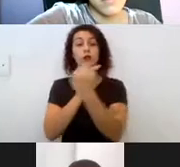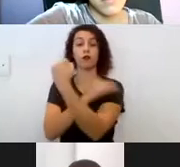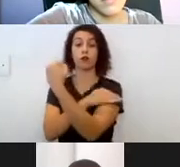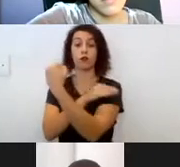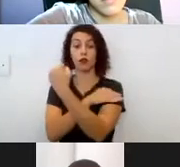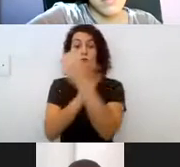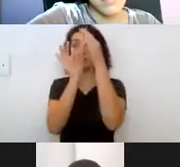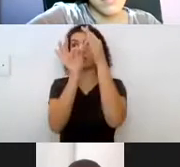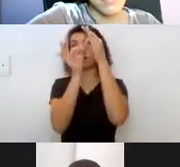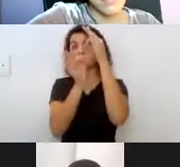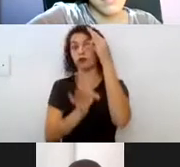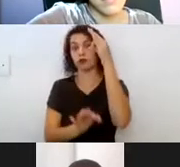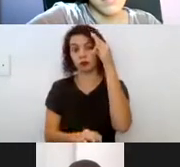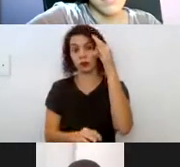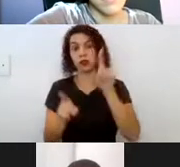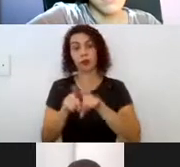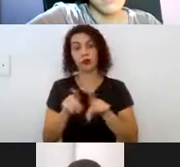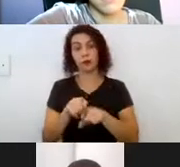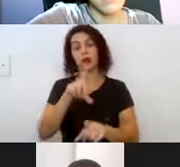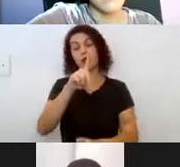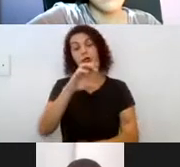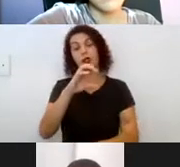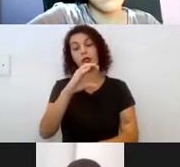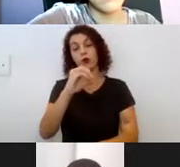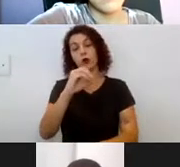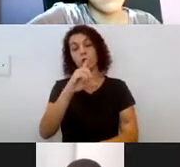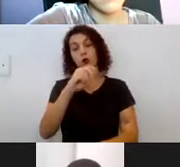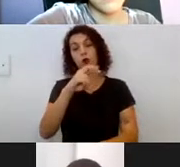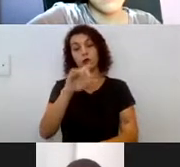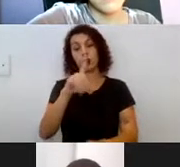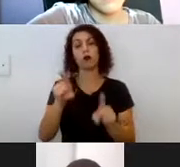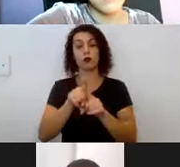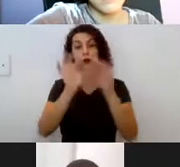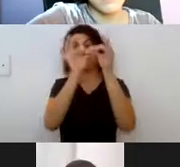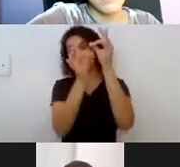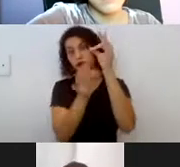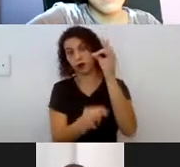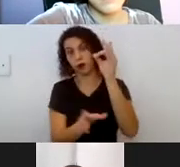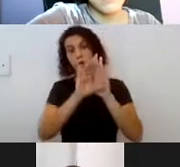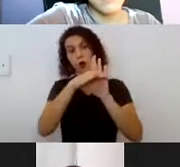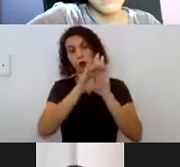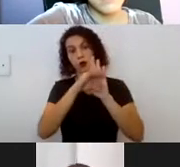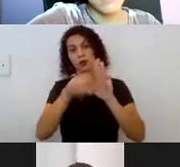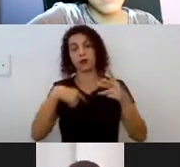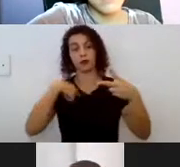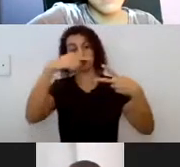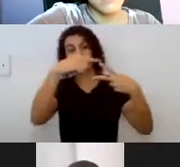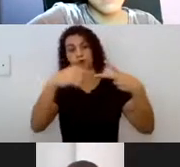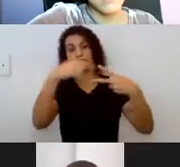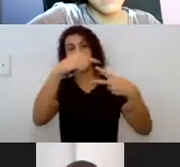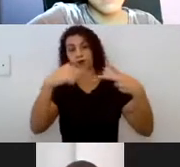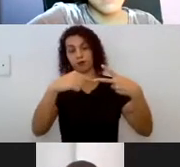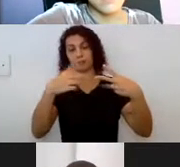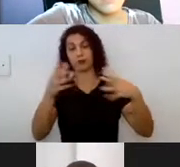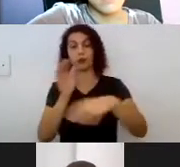gigantesca conceito de de Colonial é outra coisa gigantesca tá E aí são são dois elementos